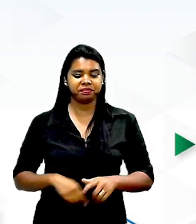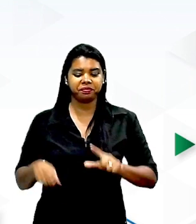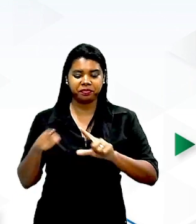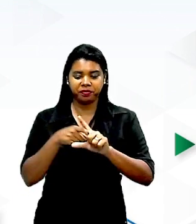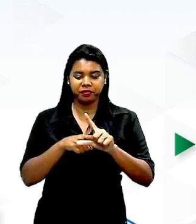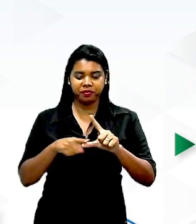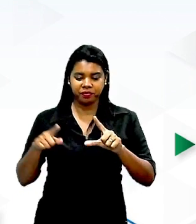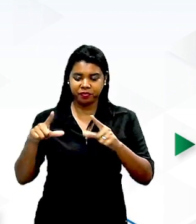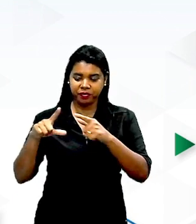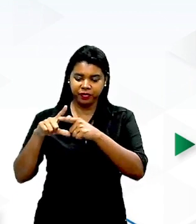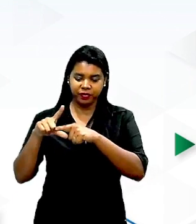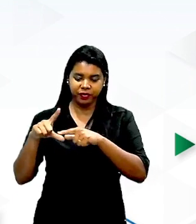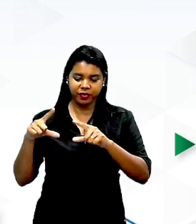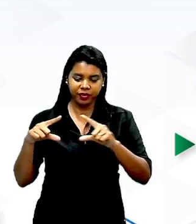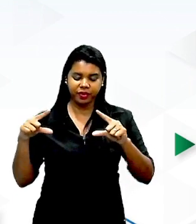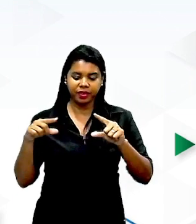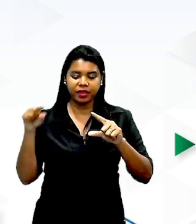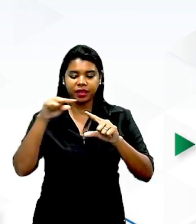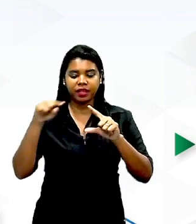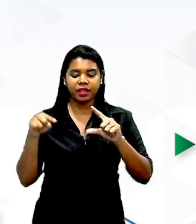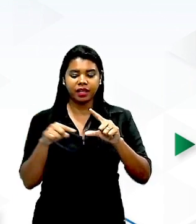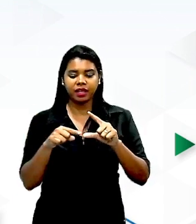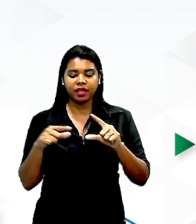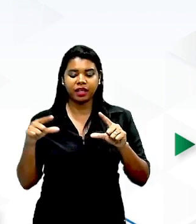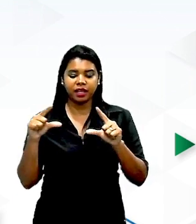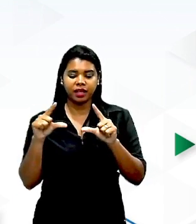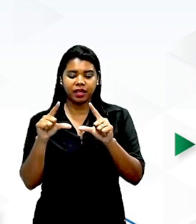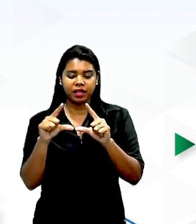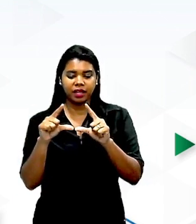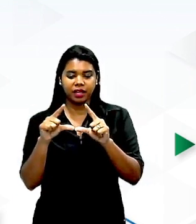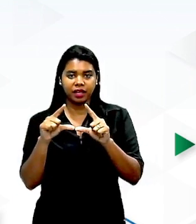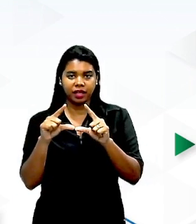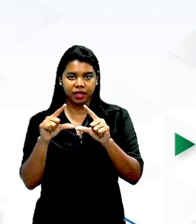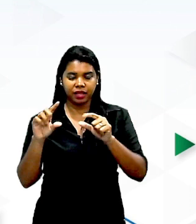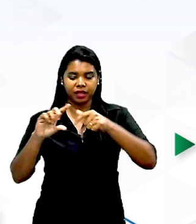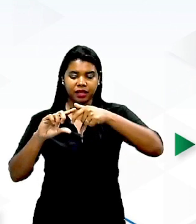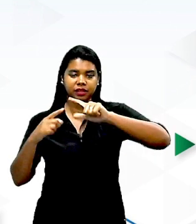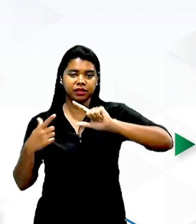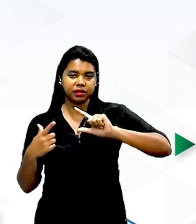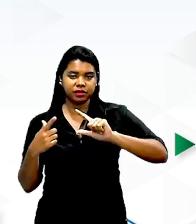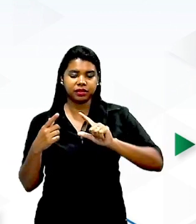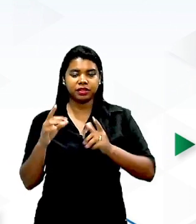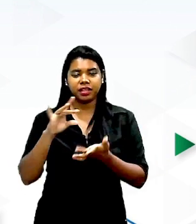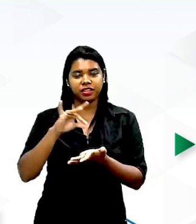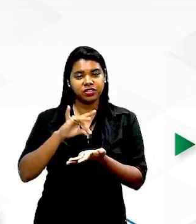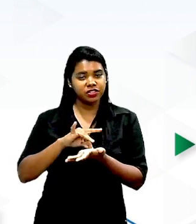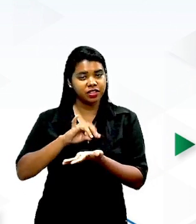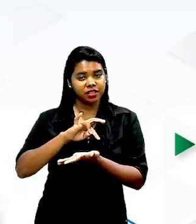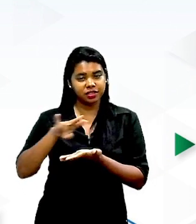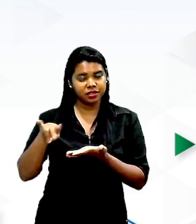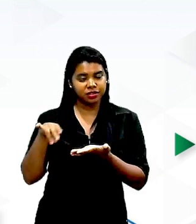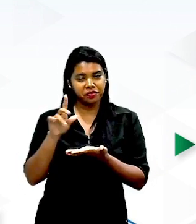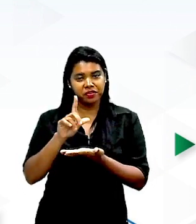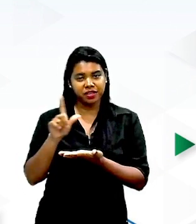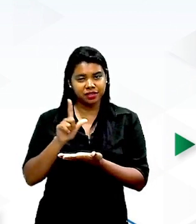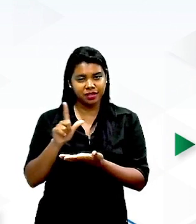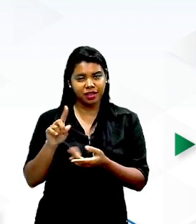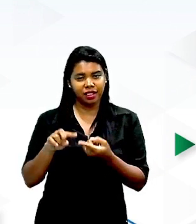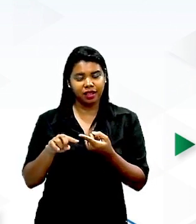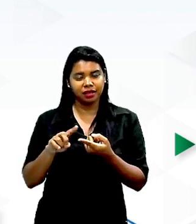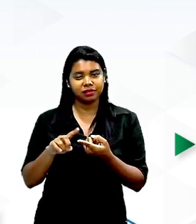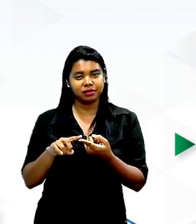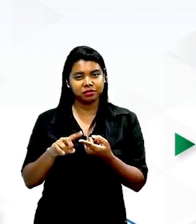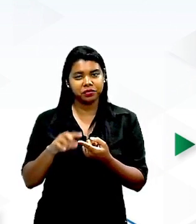os seus lados se toquem, formando aí em geometria o que a gente tem de vértices e lados. Tranquilo, então?